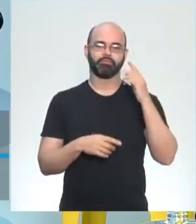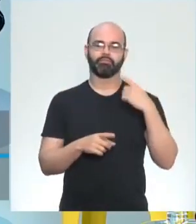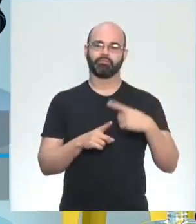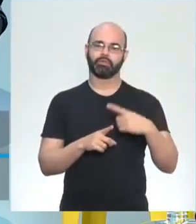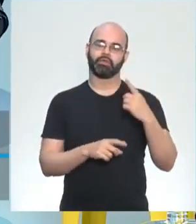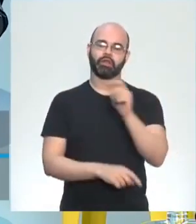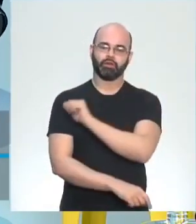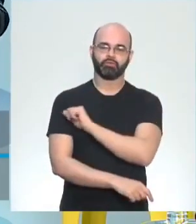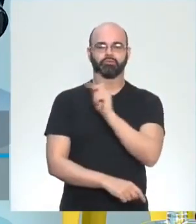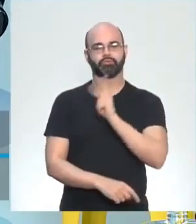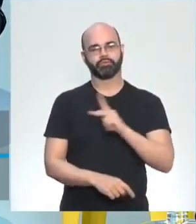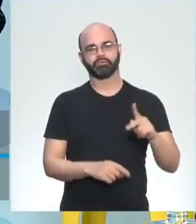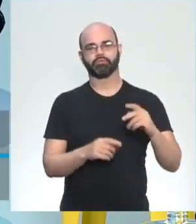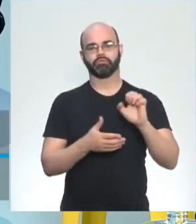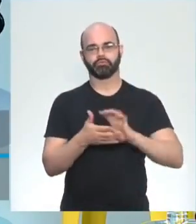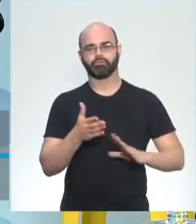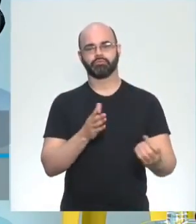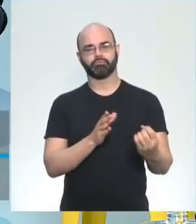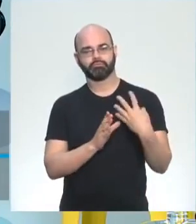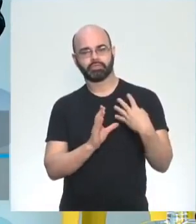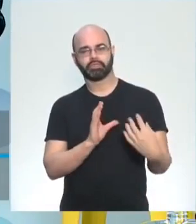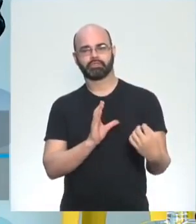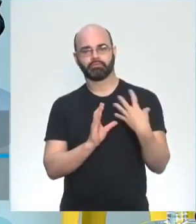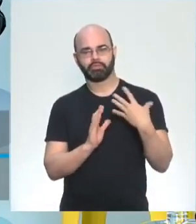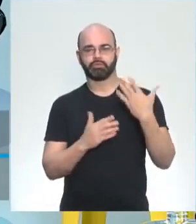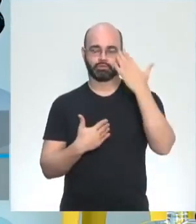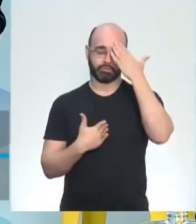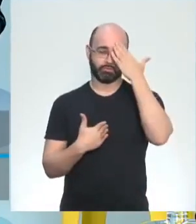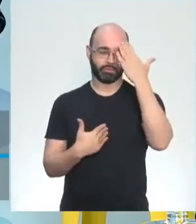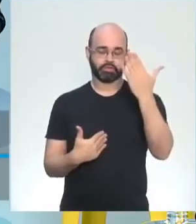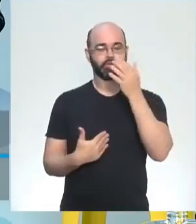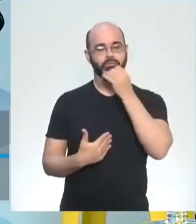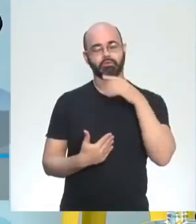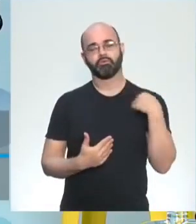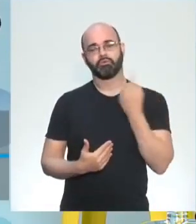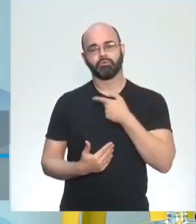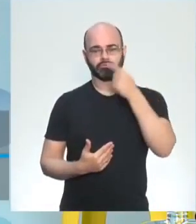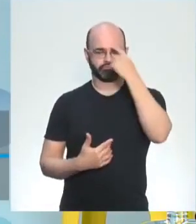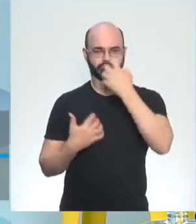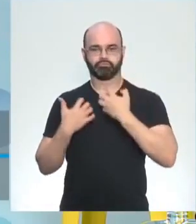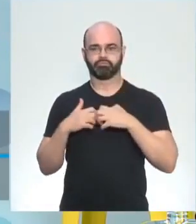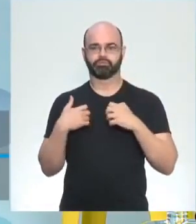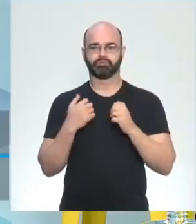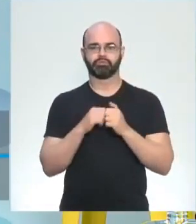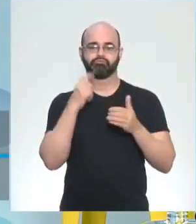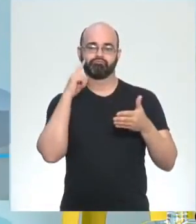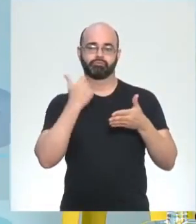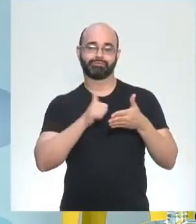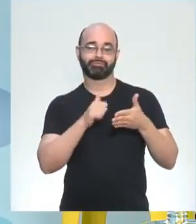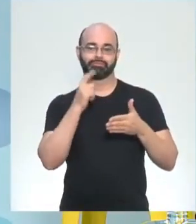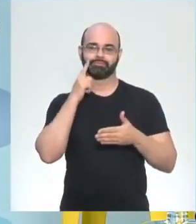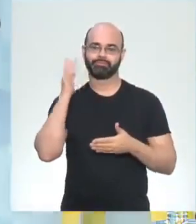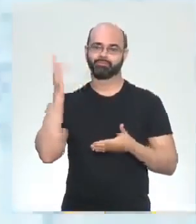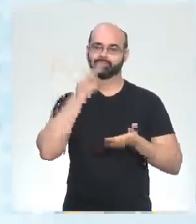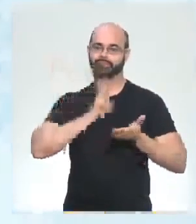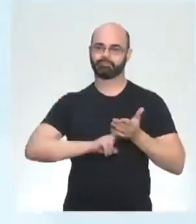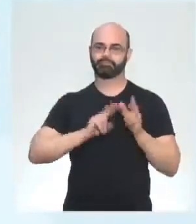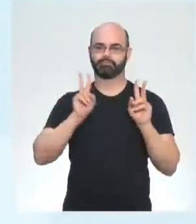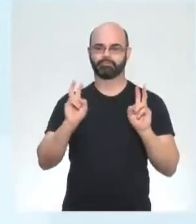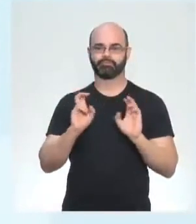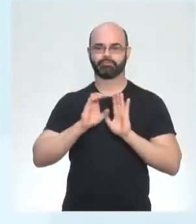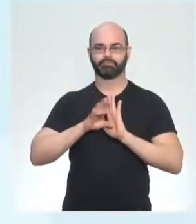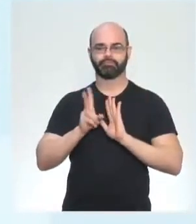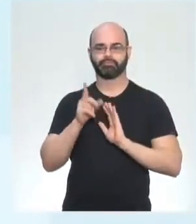as atividades, assim, dentro do possível, vamos passar aqui e analisar com vocês. Então, conceituando aí sobre a questão da carta.